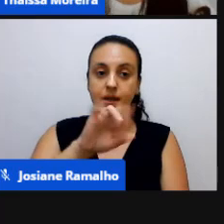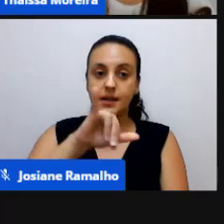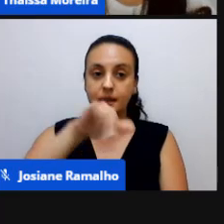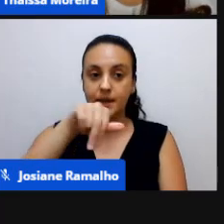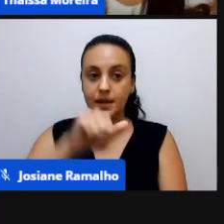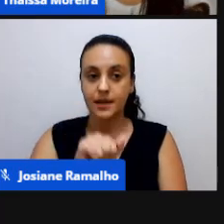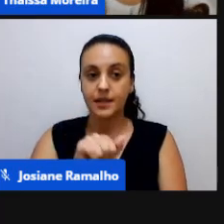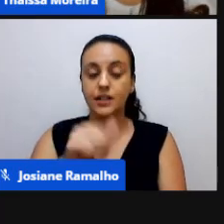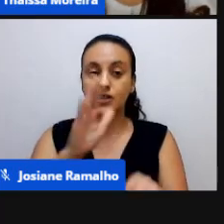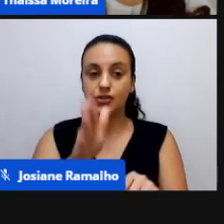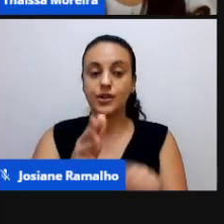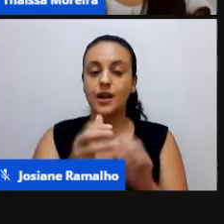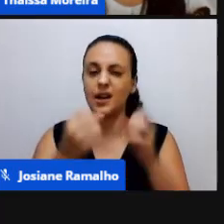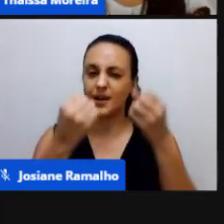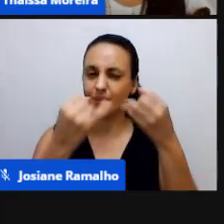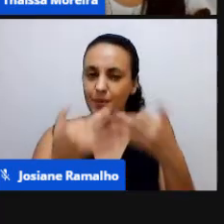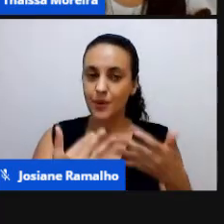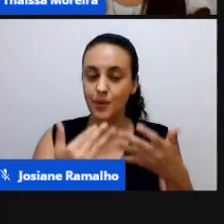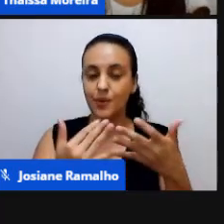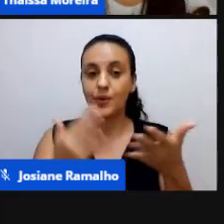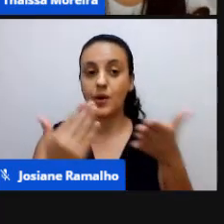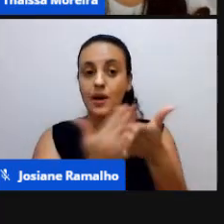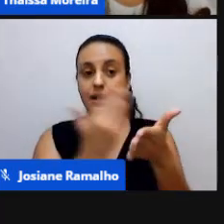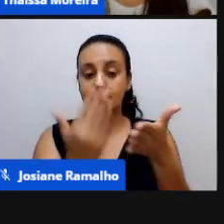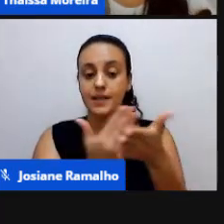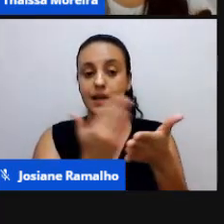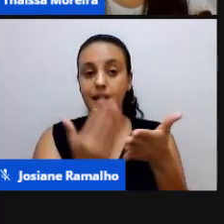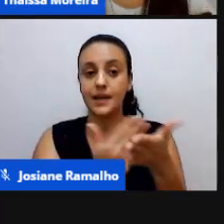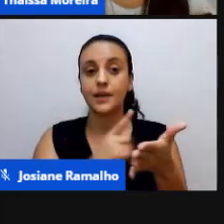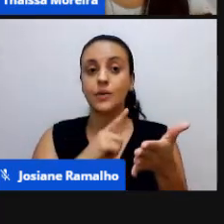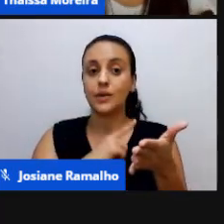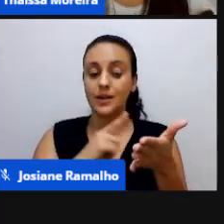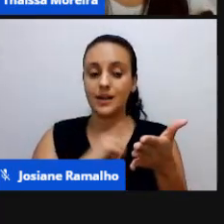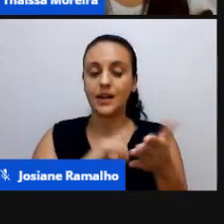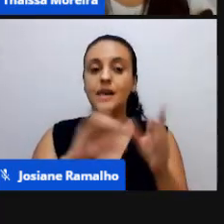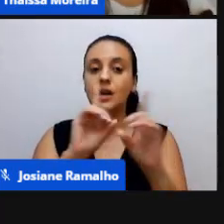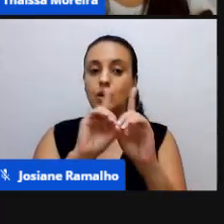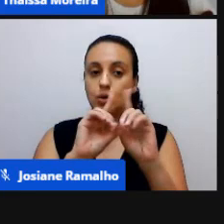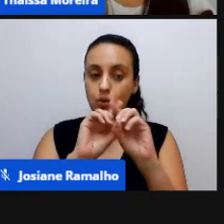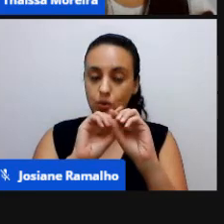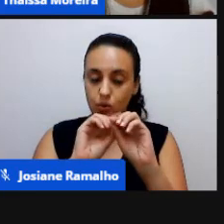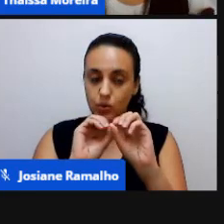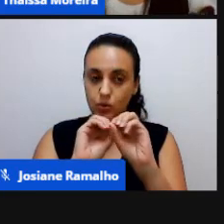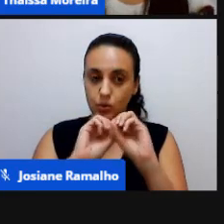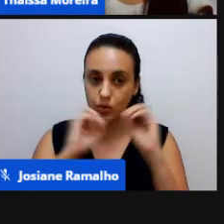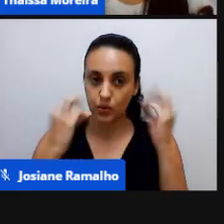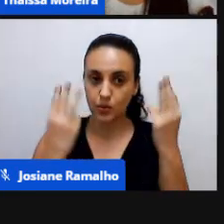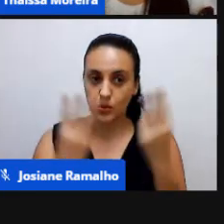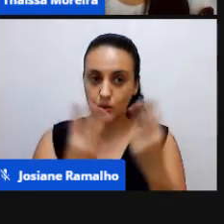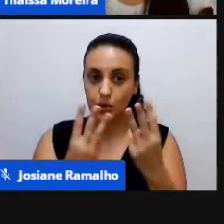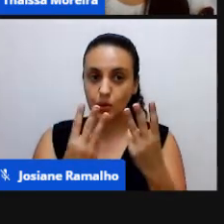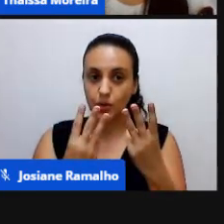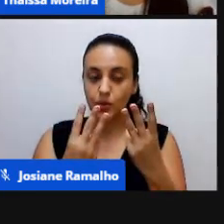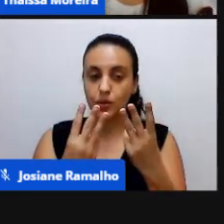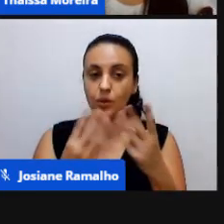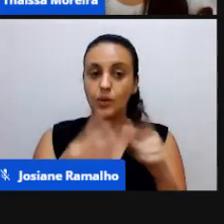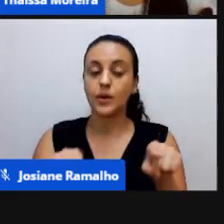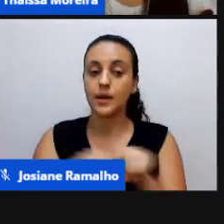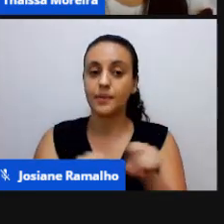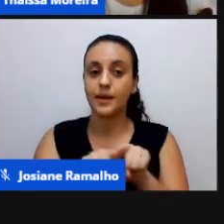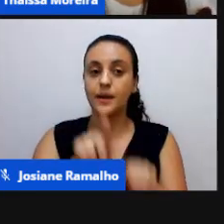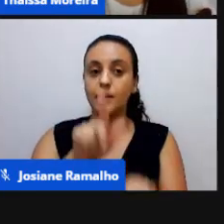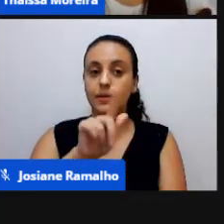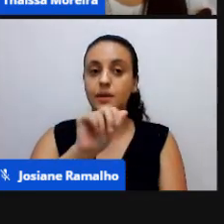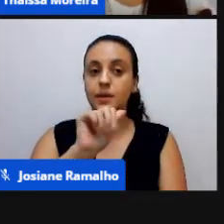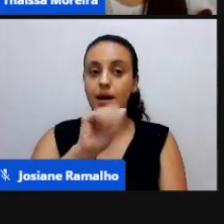esses cadernos estão disponíveis no Moodle, muitos dos seus alunos já receberam, né? E os gabaritos também